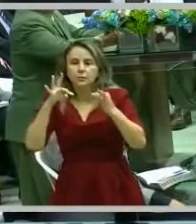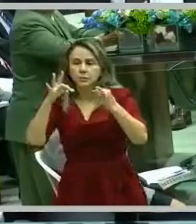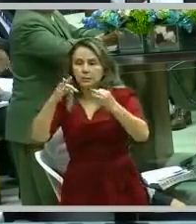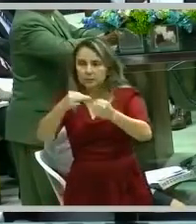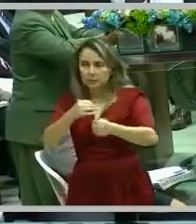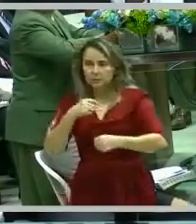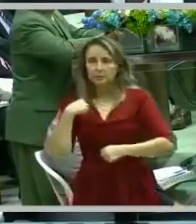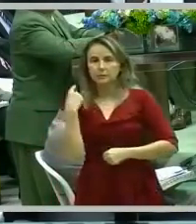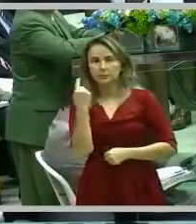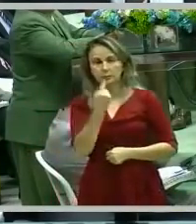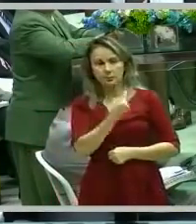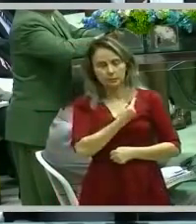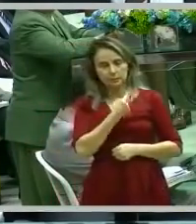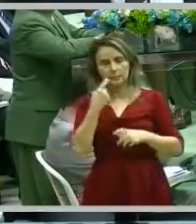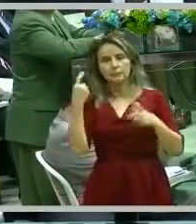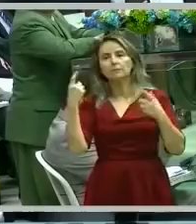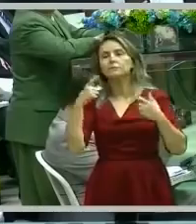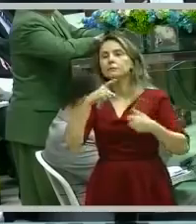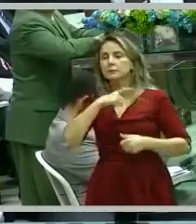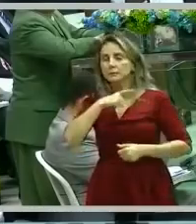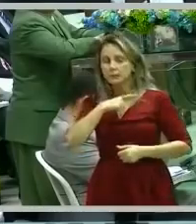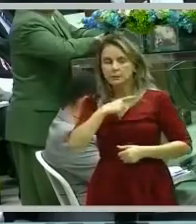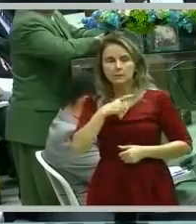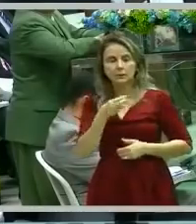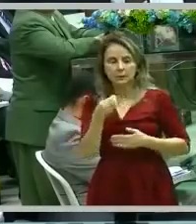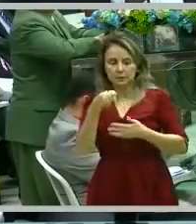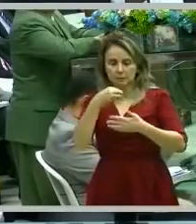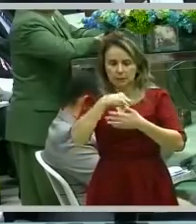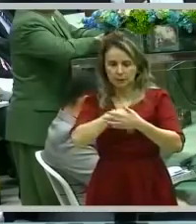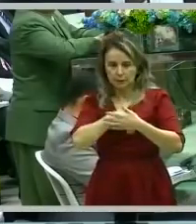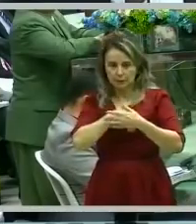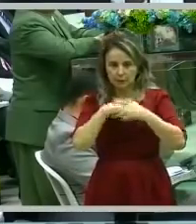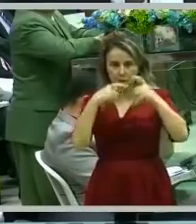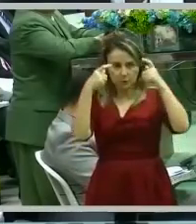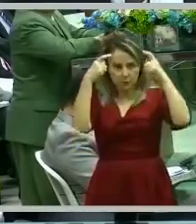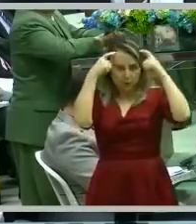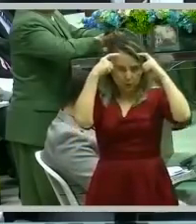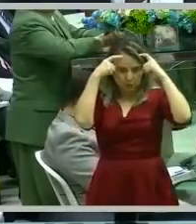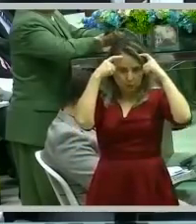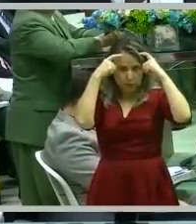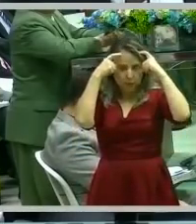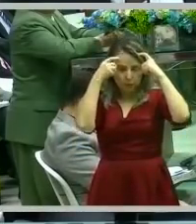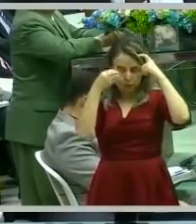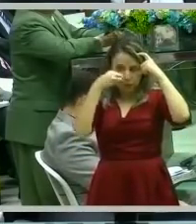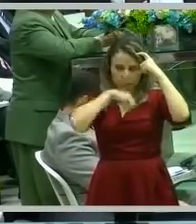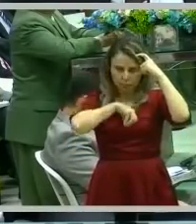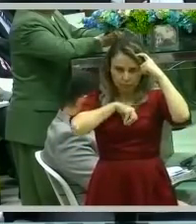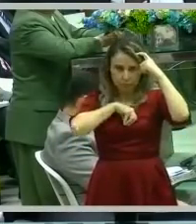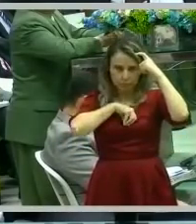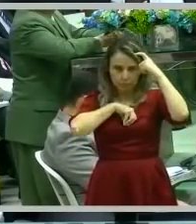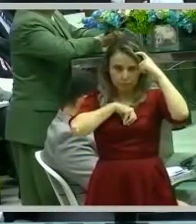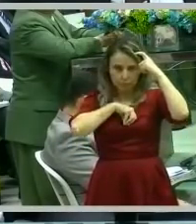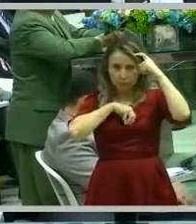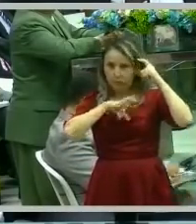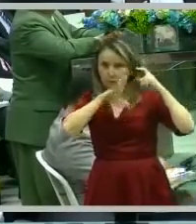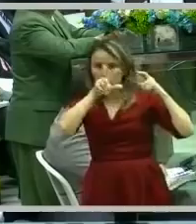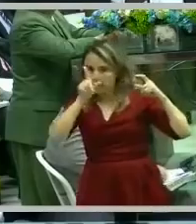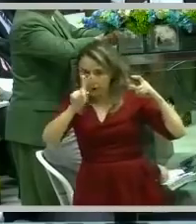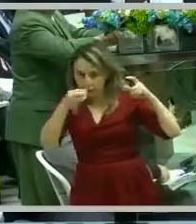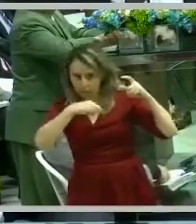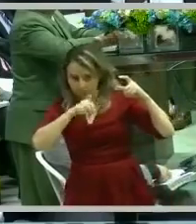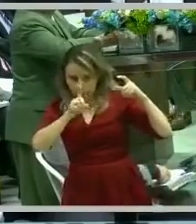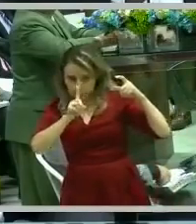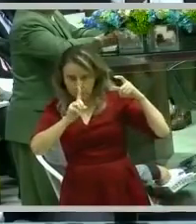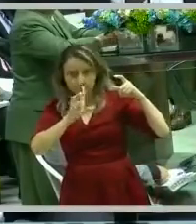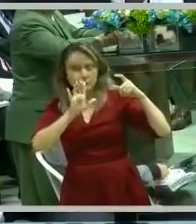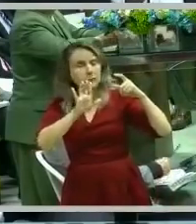Todos nós temos um urso. O leão não está dentro, mas o urso está dentro de nós. E nós precisamos vencê-lo.